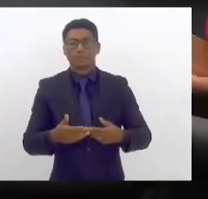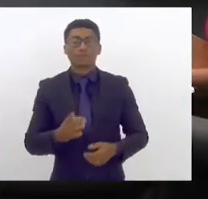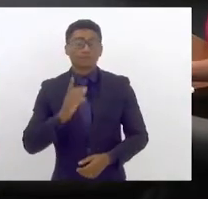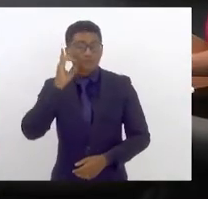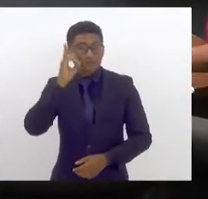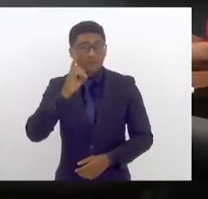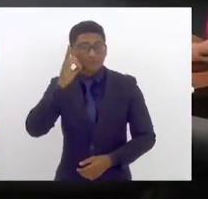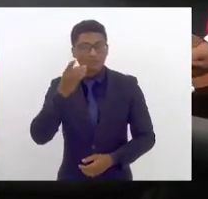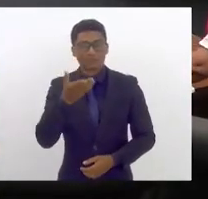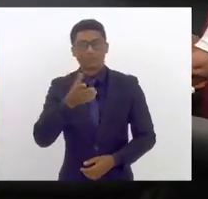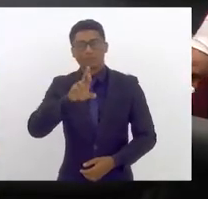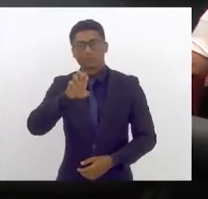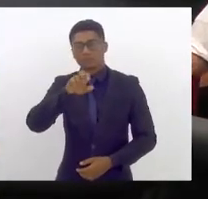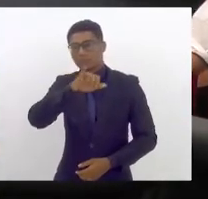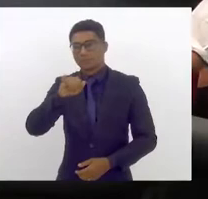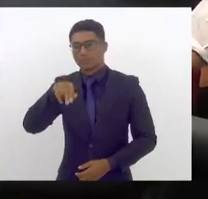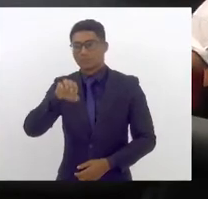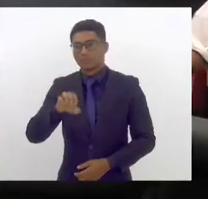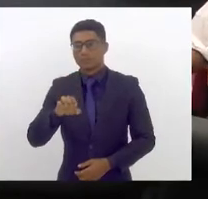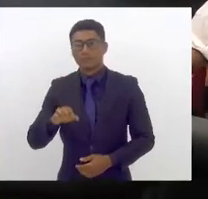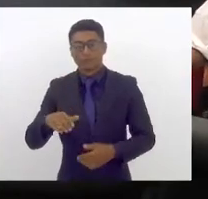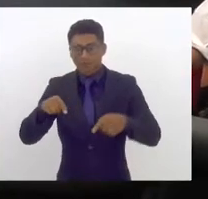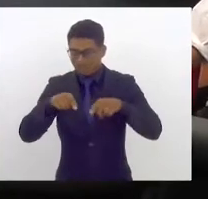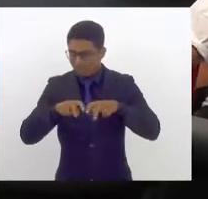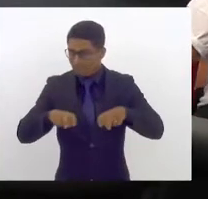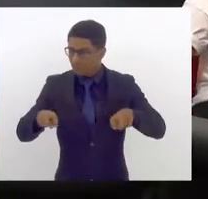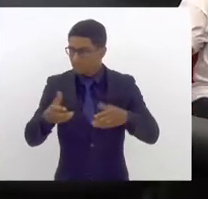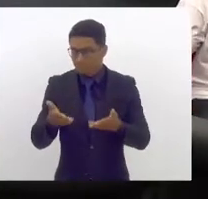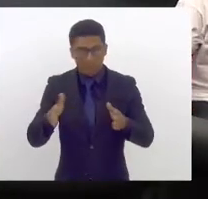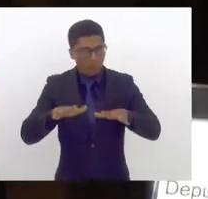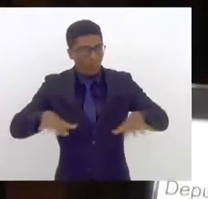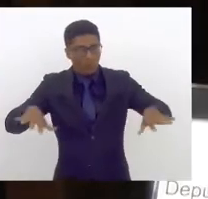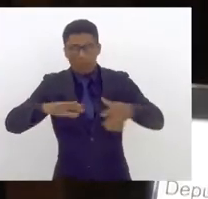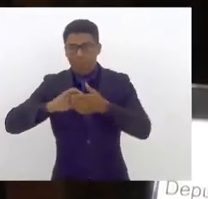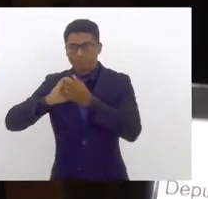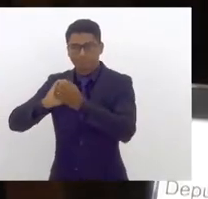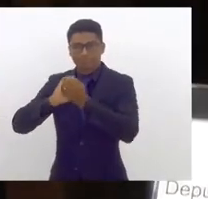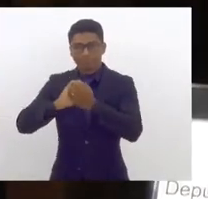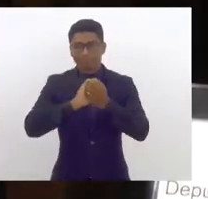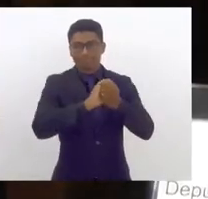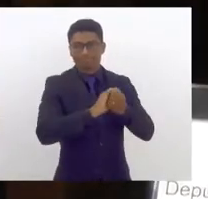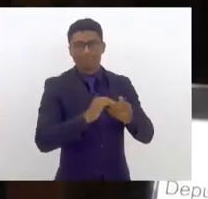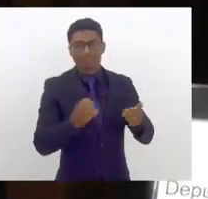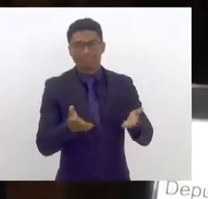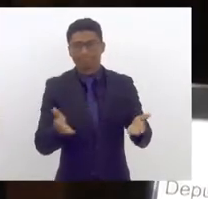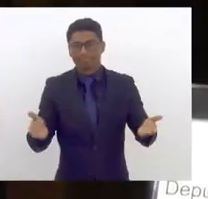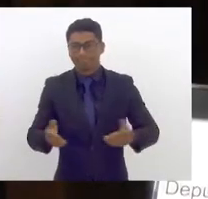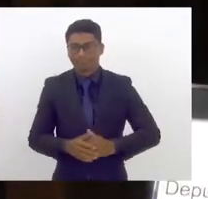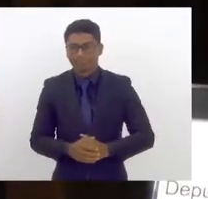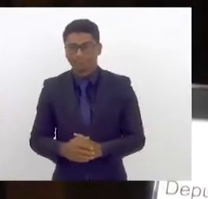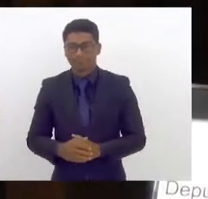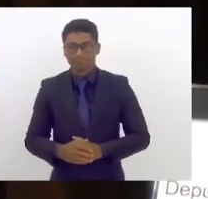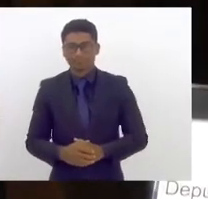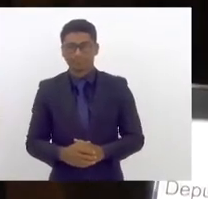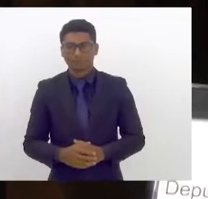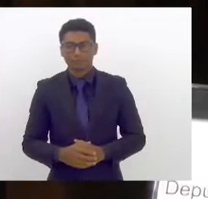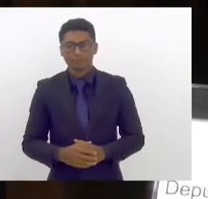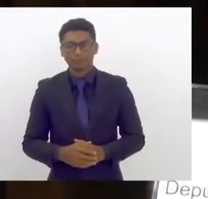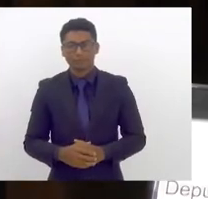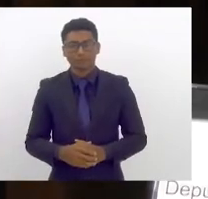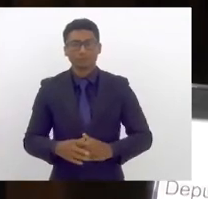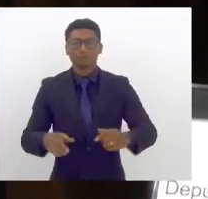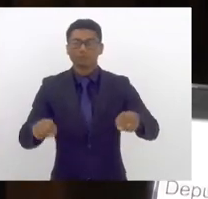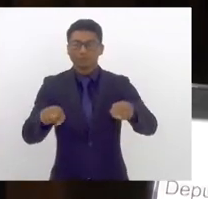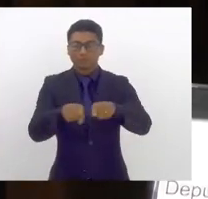deputada Rejane cumprimentar toda a mesa no nome da deputada em nome da deputada trago aqui